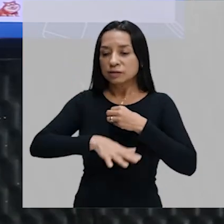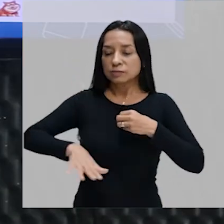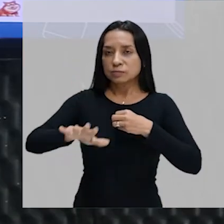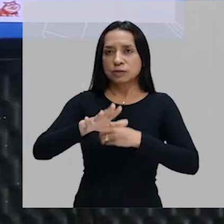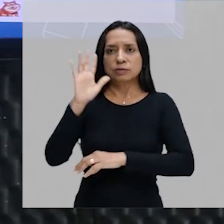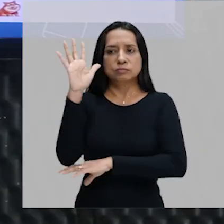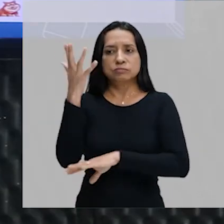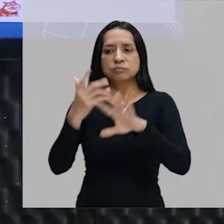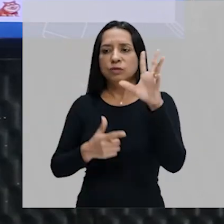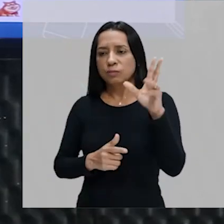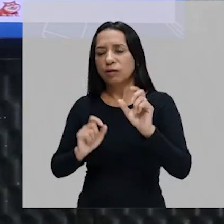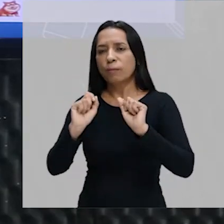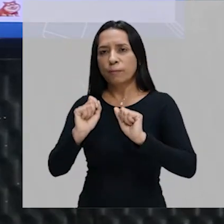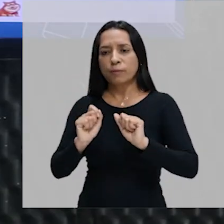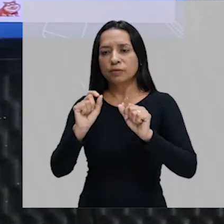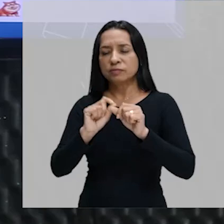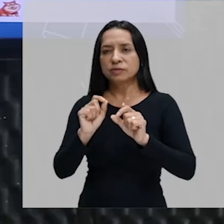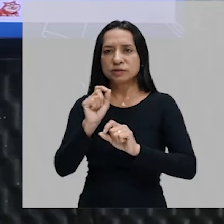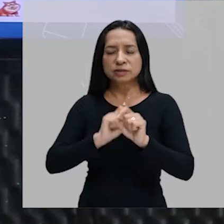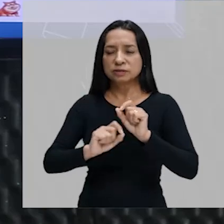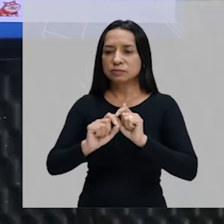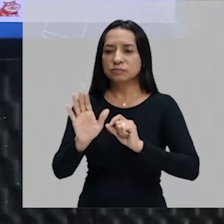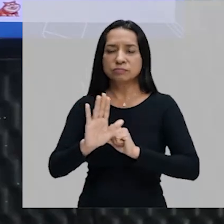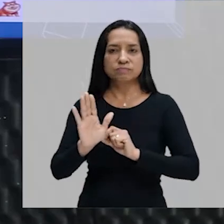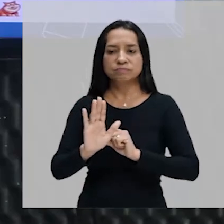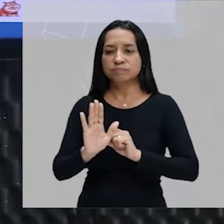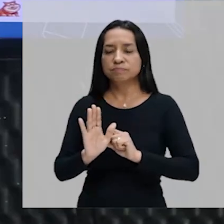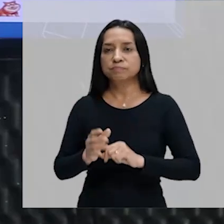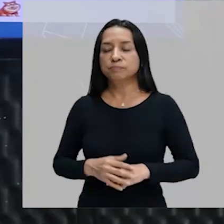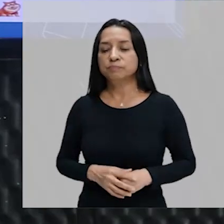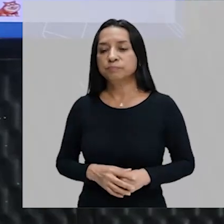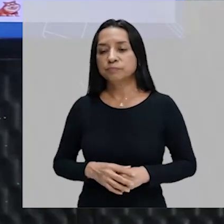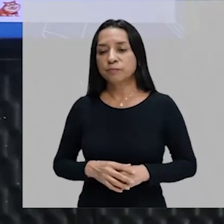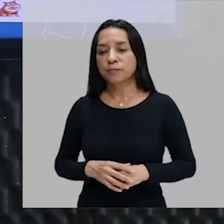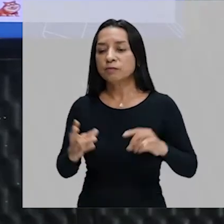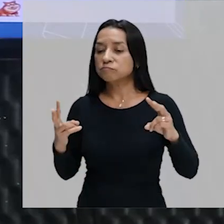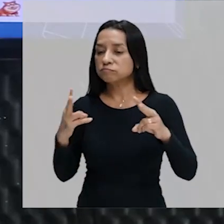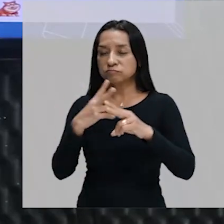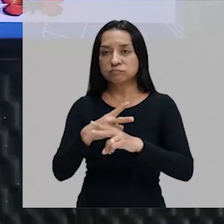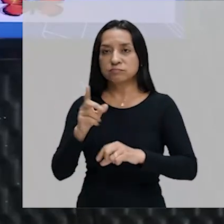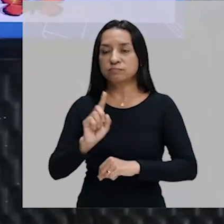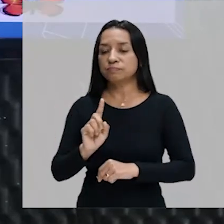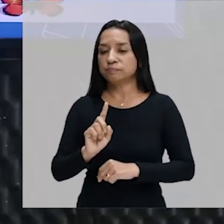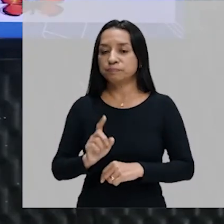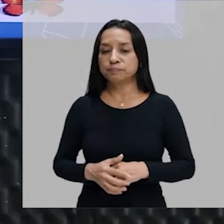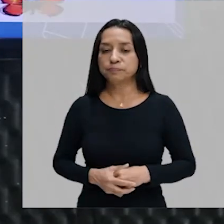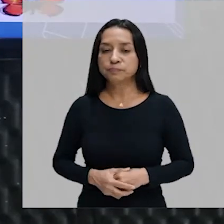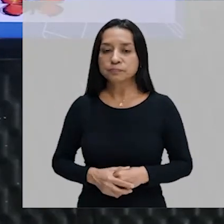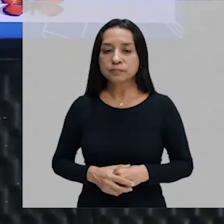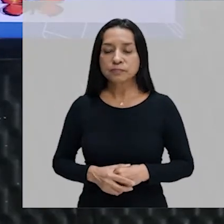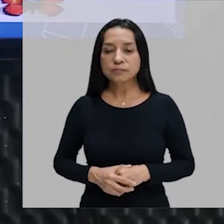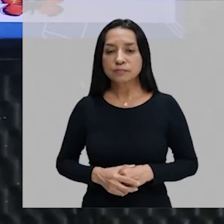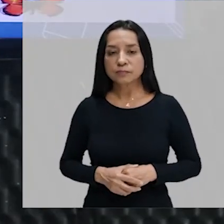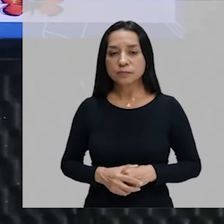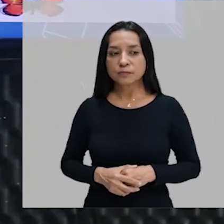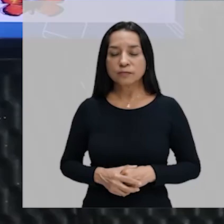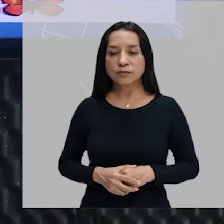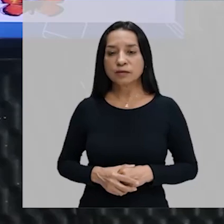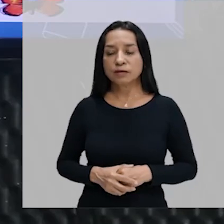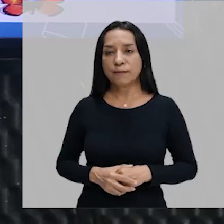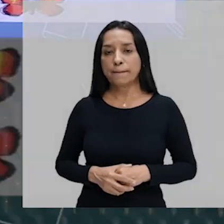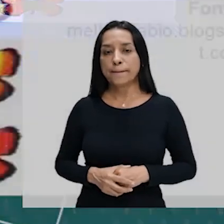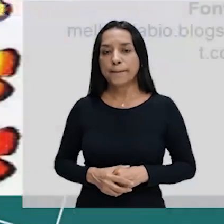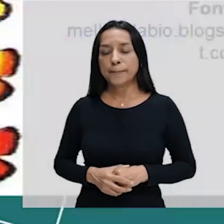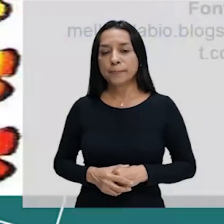isso? Não. Um tigre e um leão, naturalmente, eles não vão se cruzar, tá? Então, quais são os